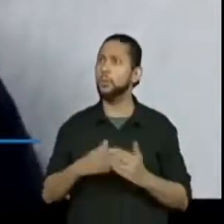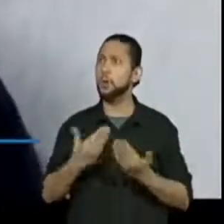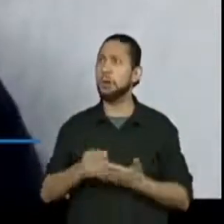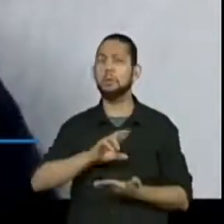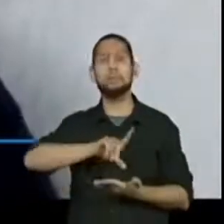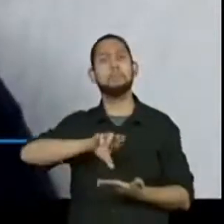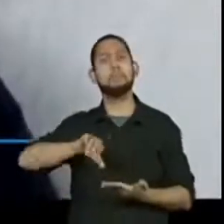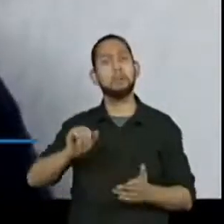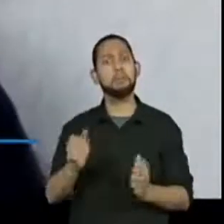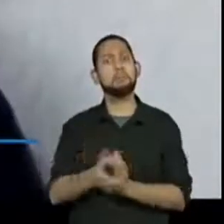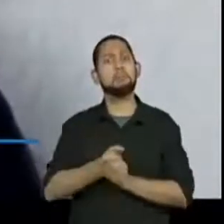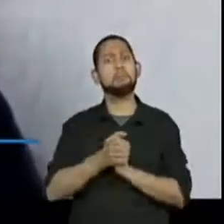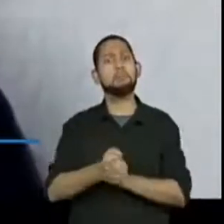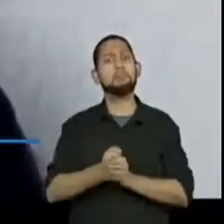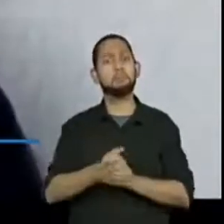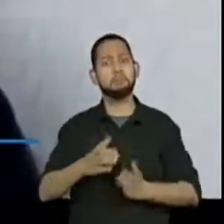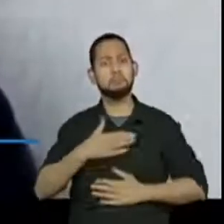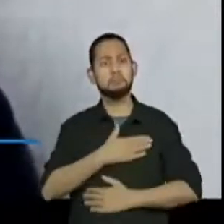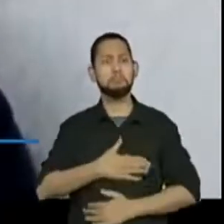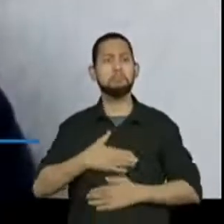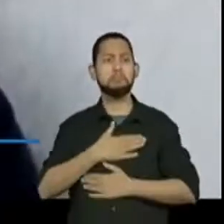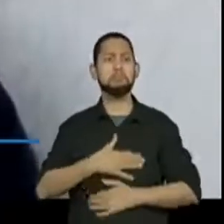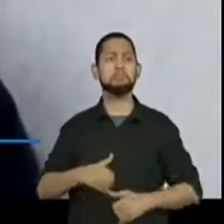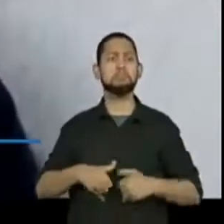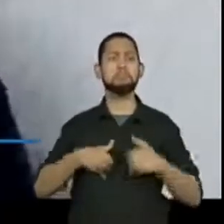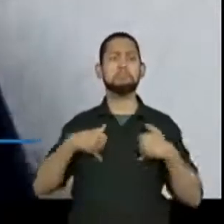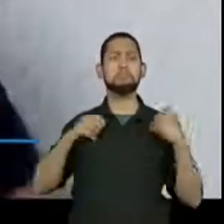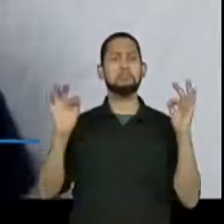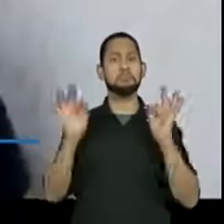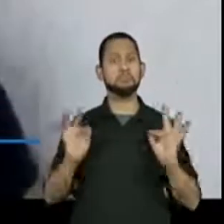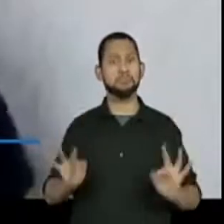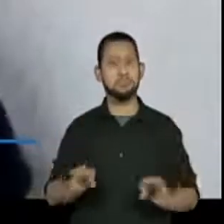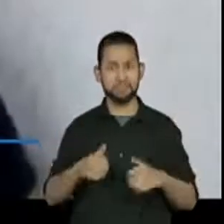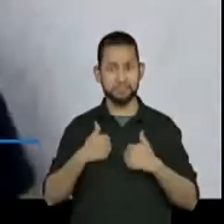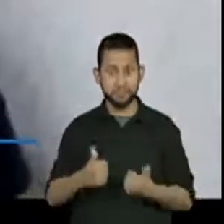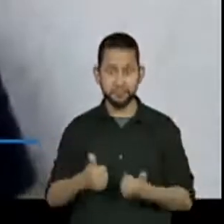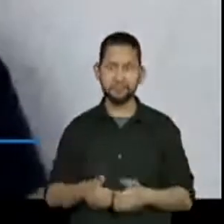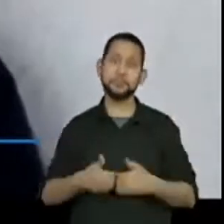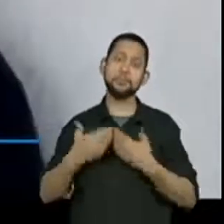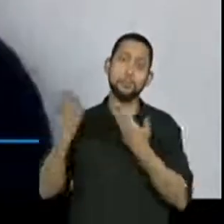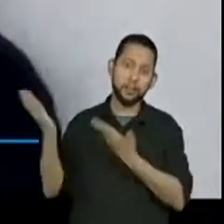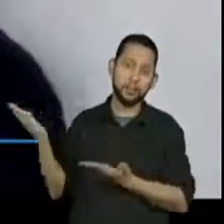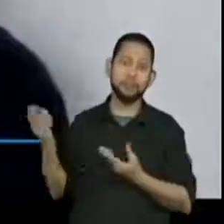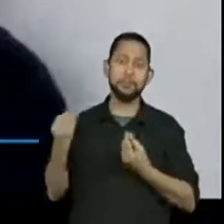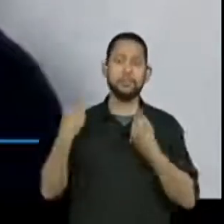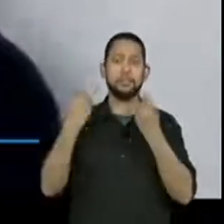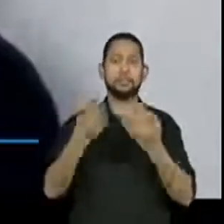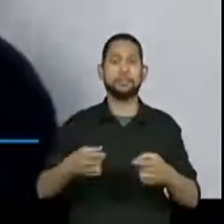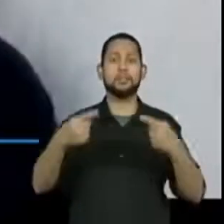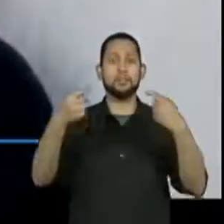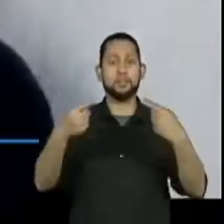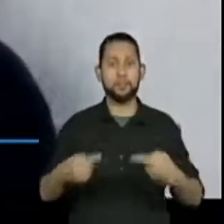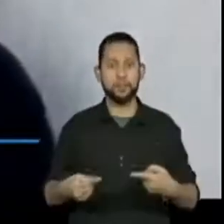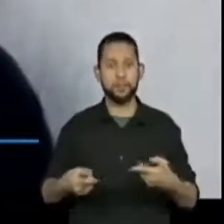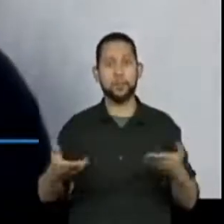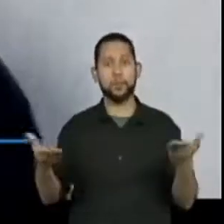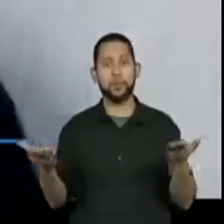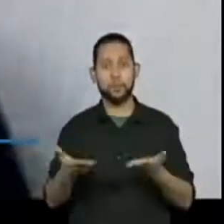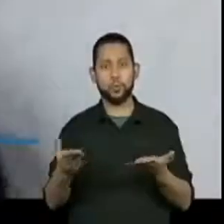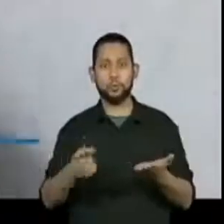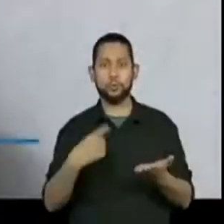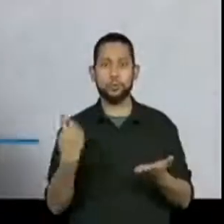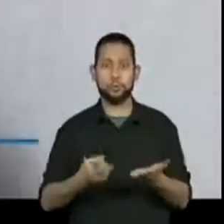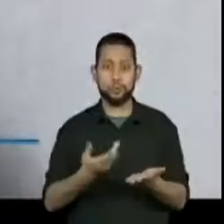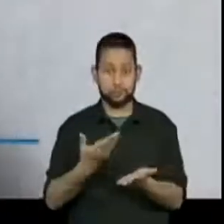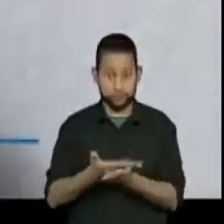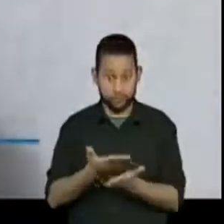Muito bem, pessoal, estou bastante contente com vocês. Esses foram os desafios que a gente realizou aqui durante a nossa